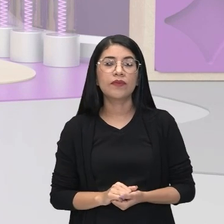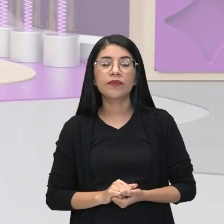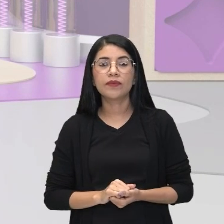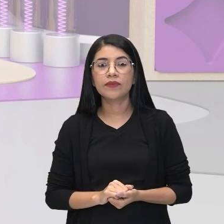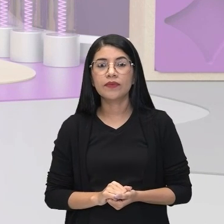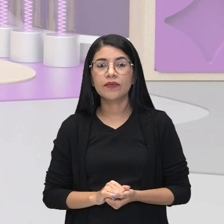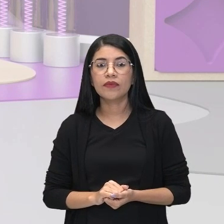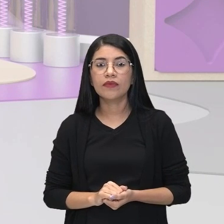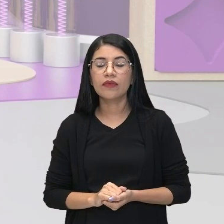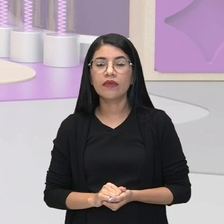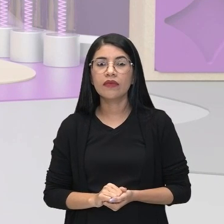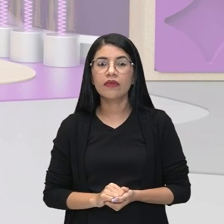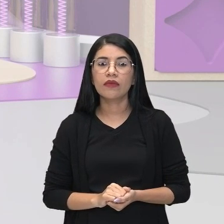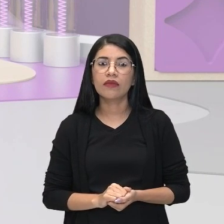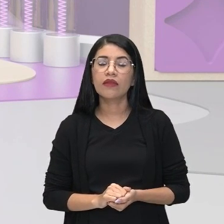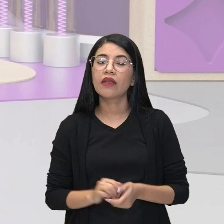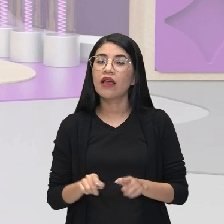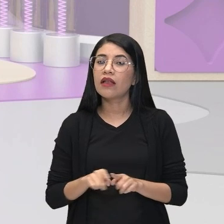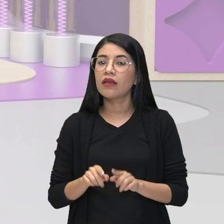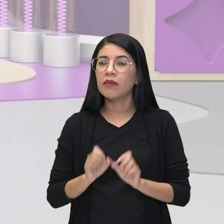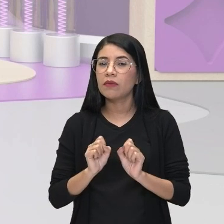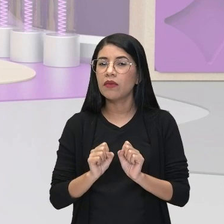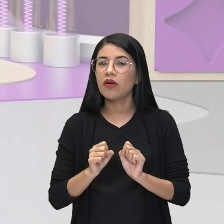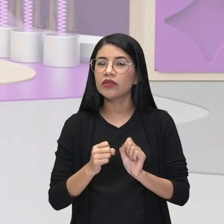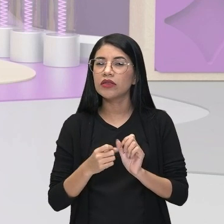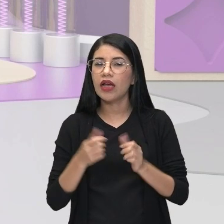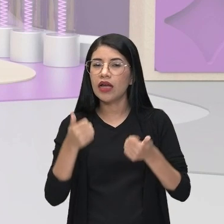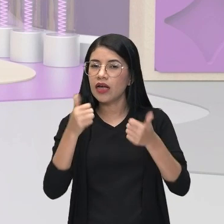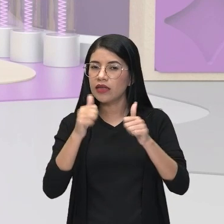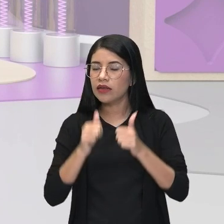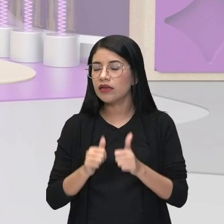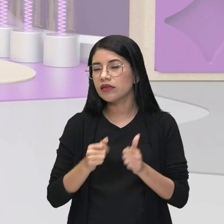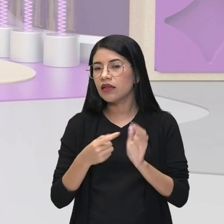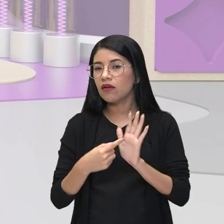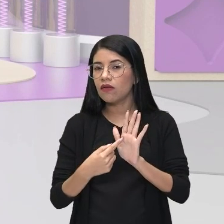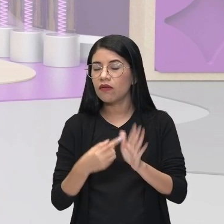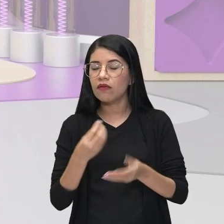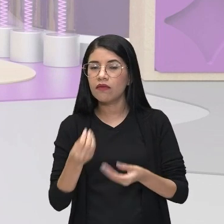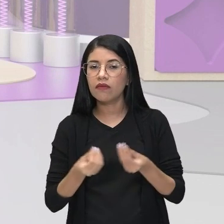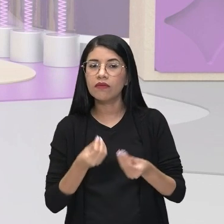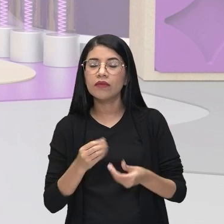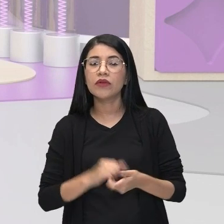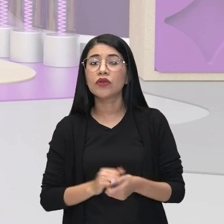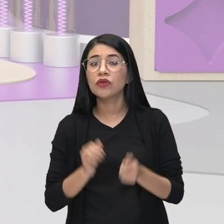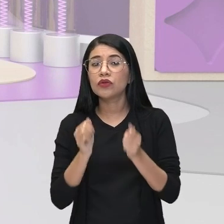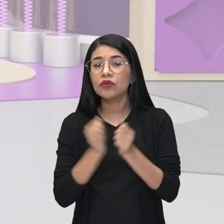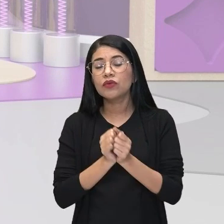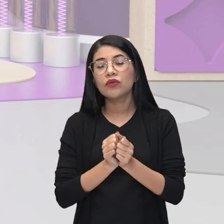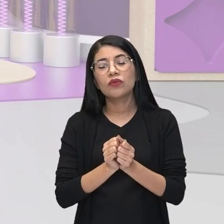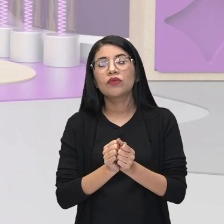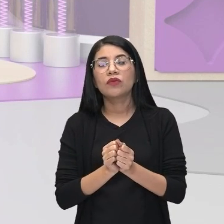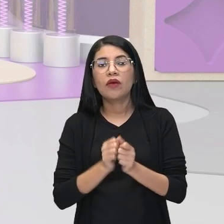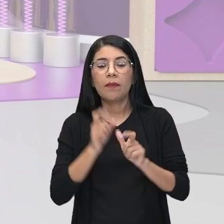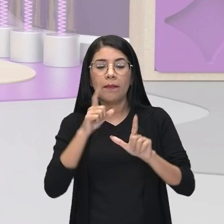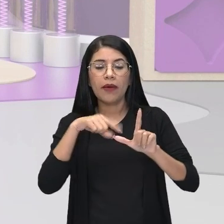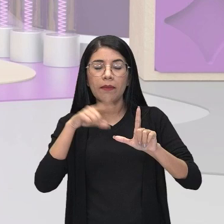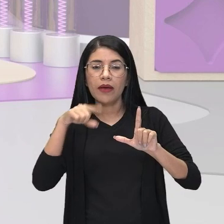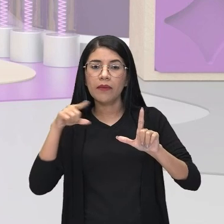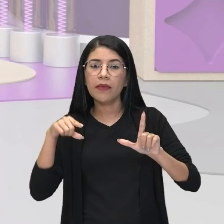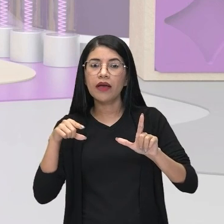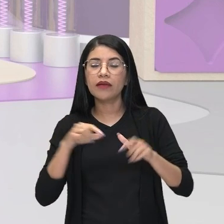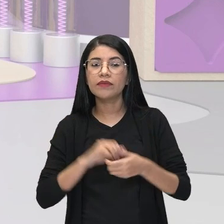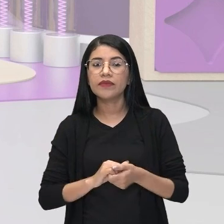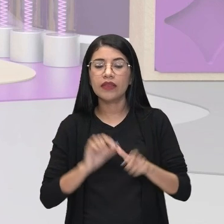Aí também a gente pode mostrar esse gráfico, né, os dois juntos, né, que a gente chama de gráfico de